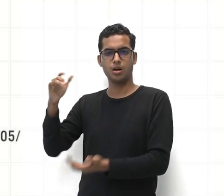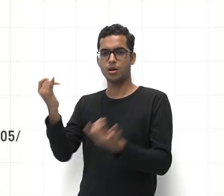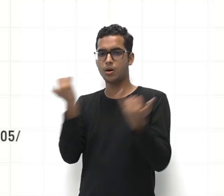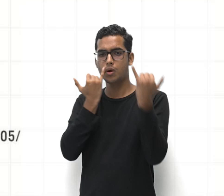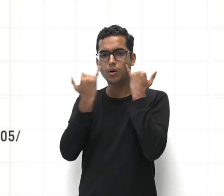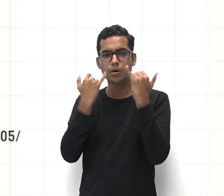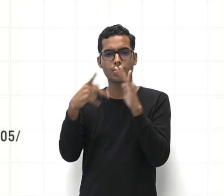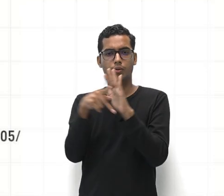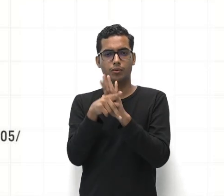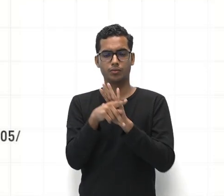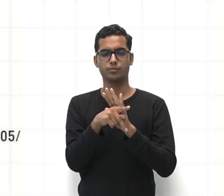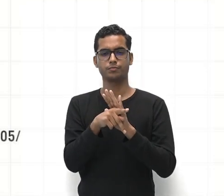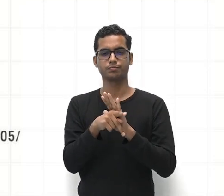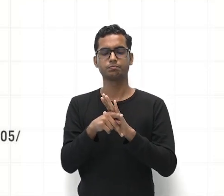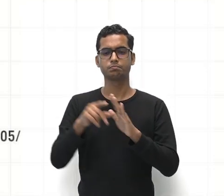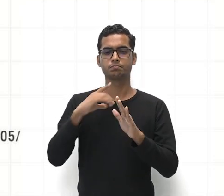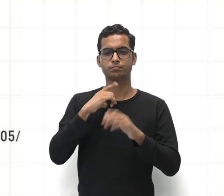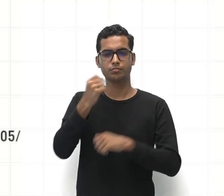né,